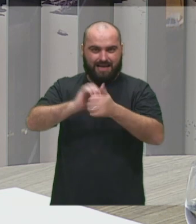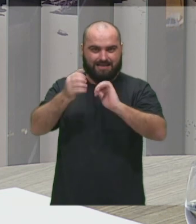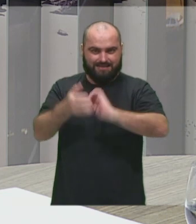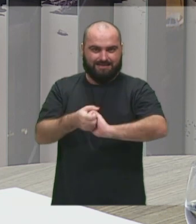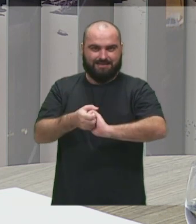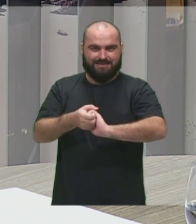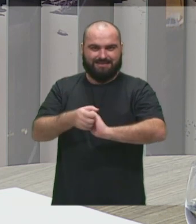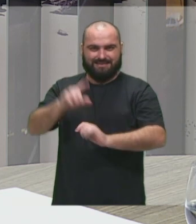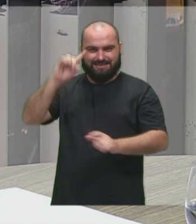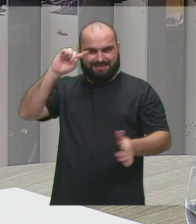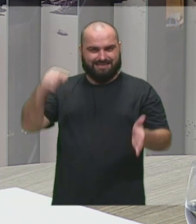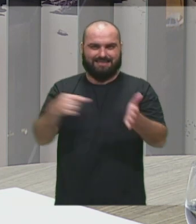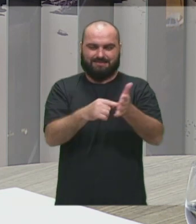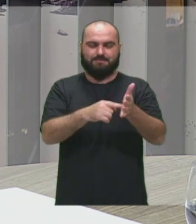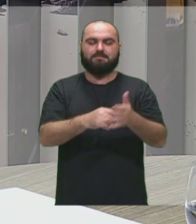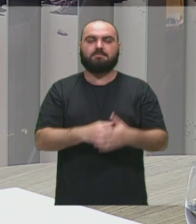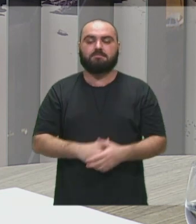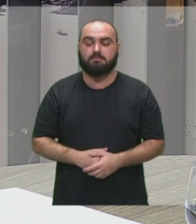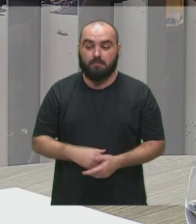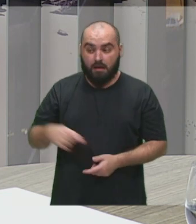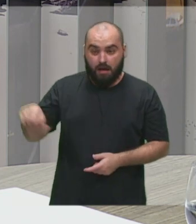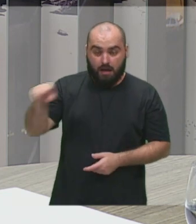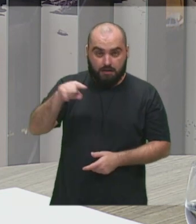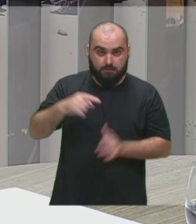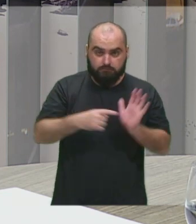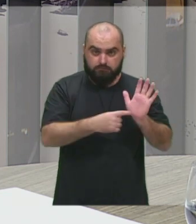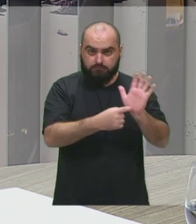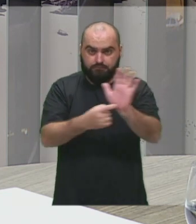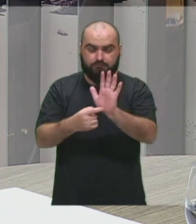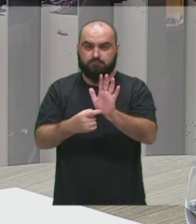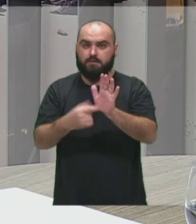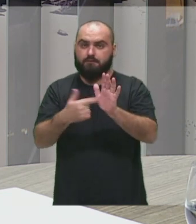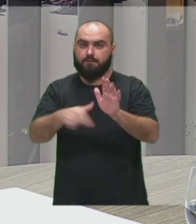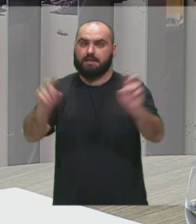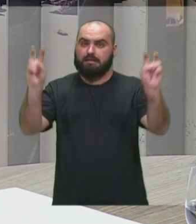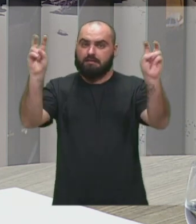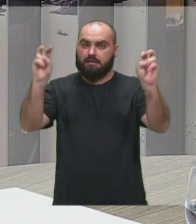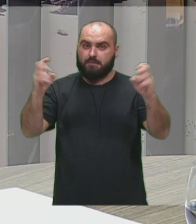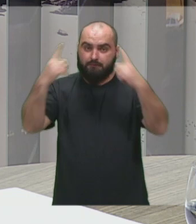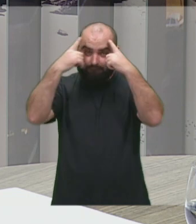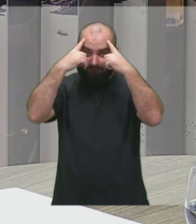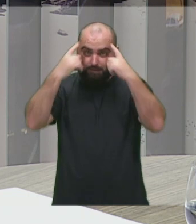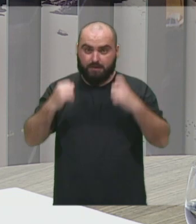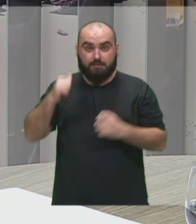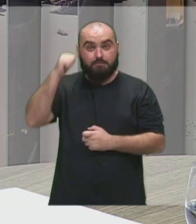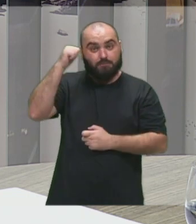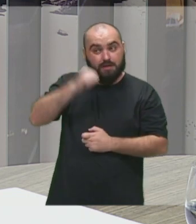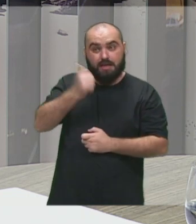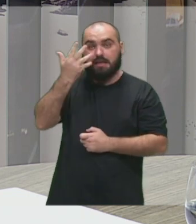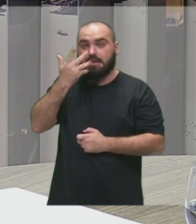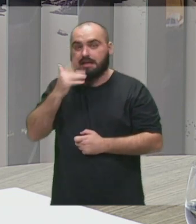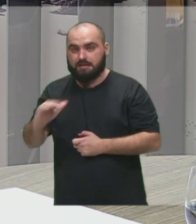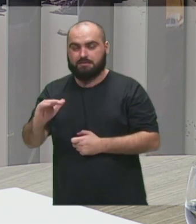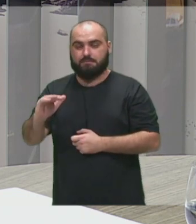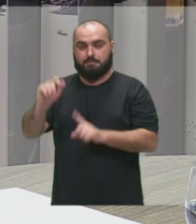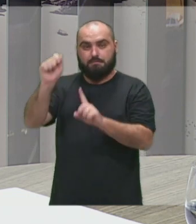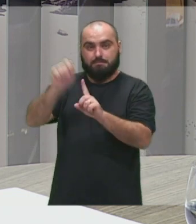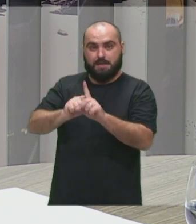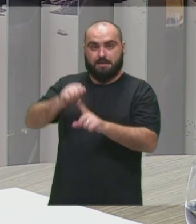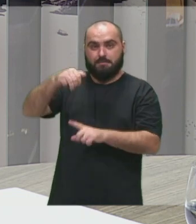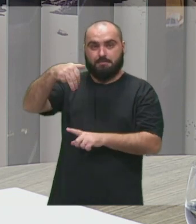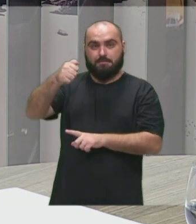Previne, essa exposição foi lançada com o tema Violência contra a Mulher e a Criança, e ela foi lançada no mês de